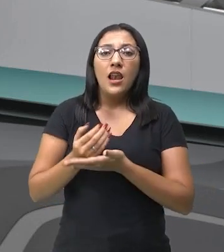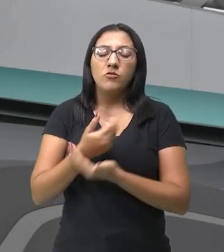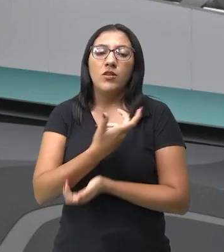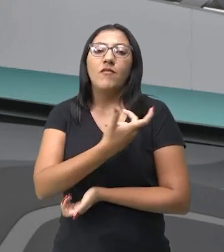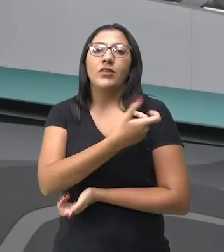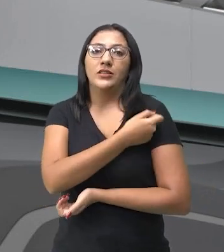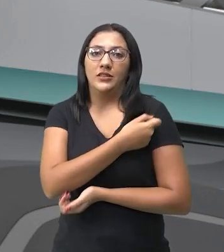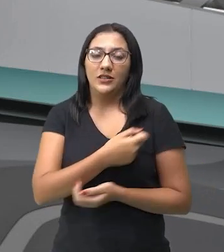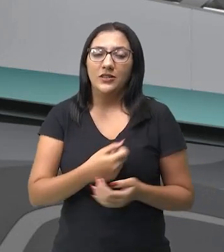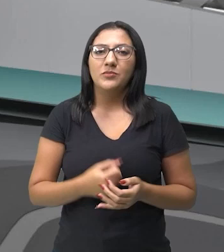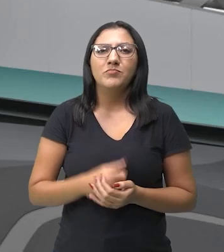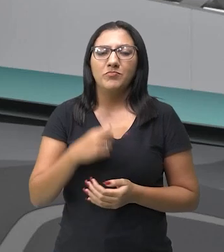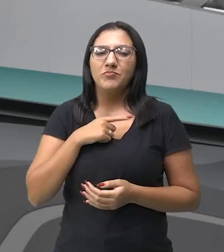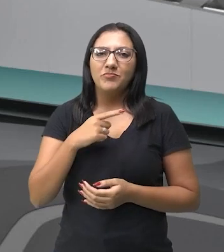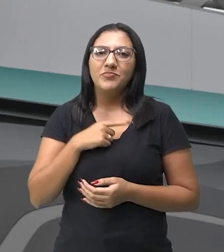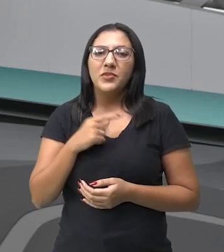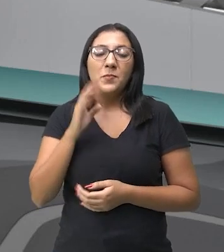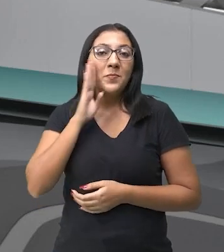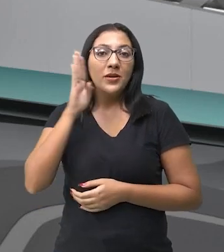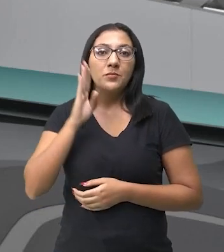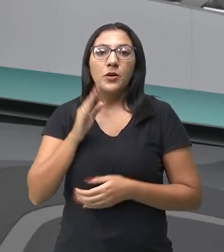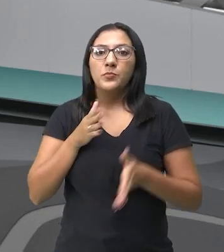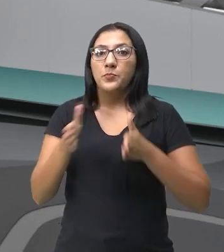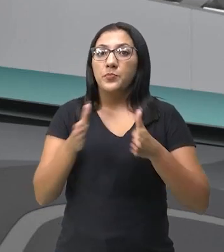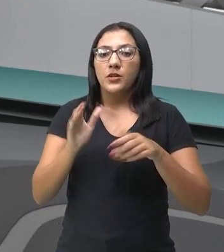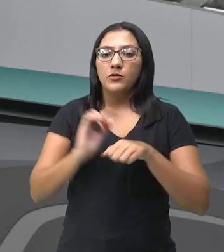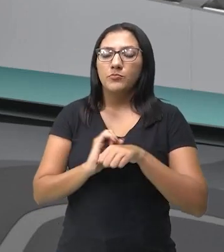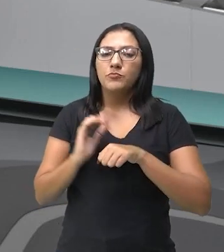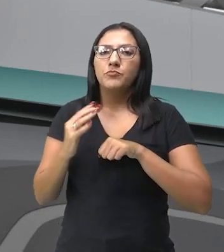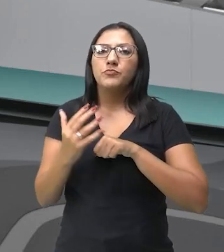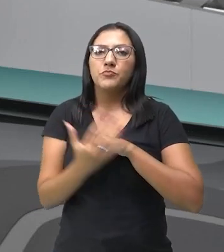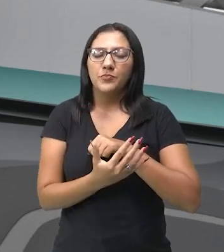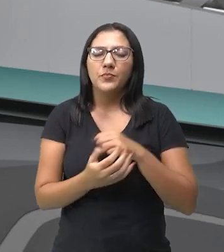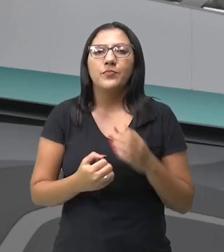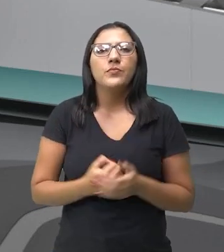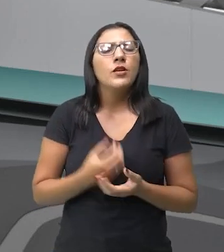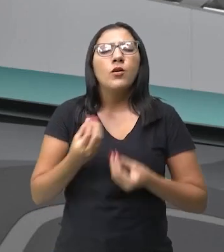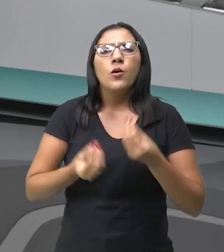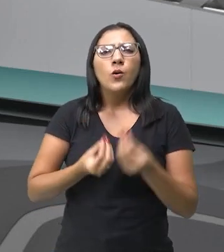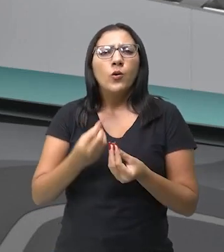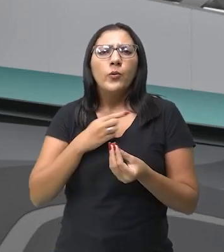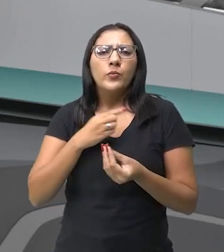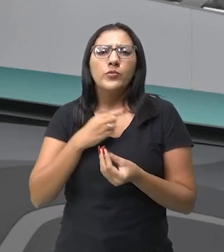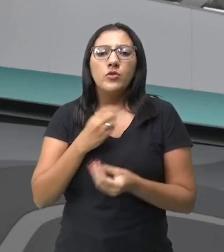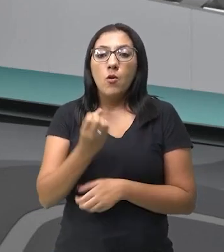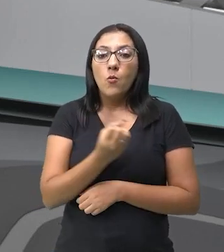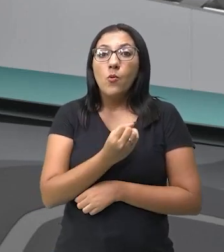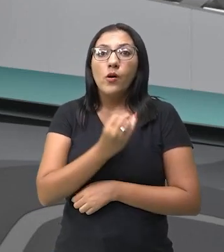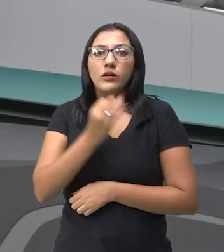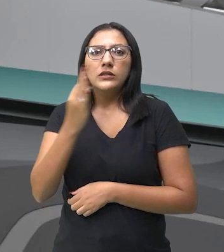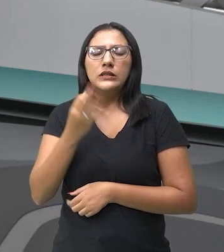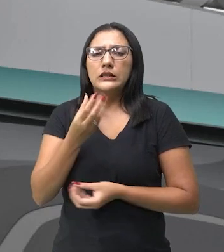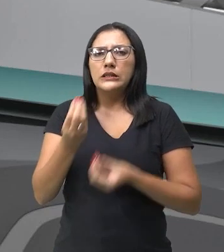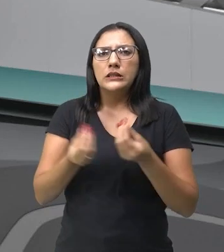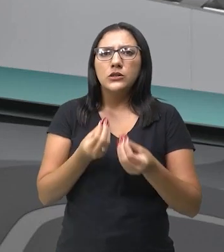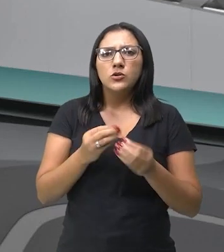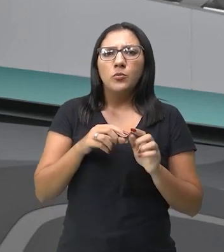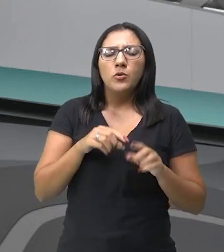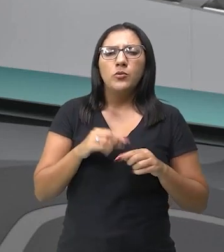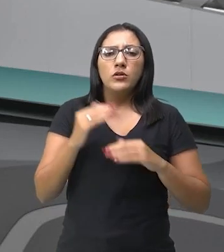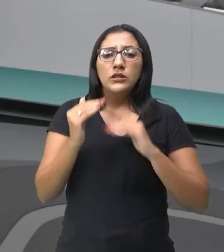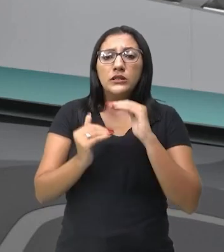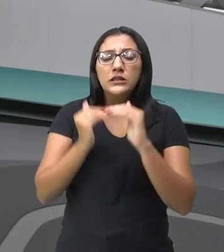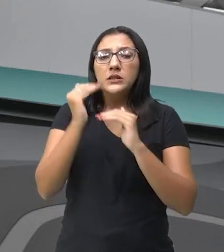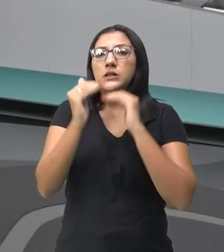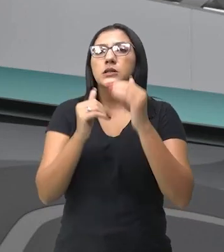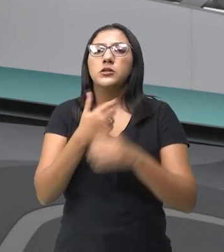à questão da Covid-19, no caso a vacinação, né? Como é que está o avanço, como é que vai o andamento